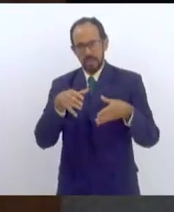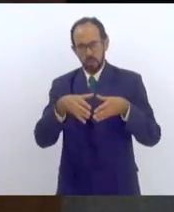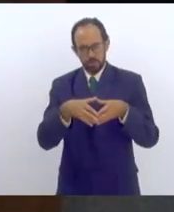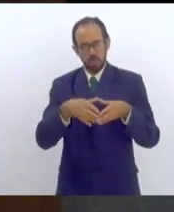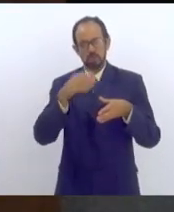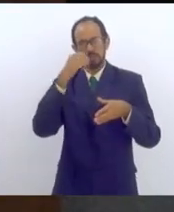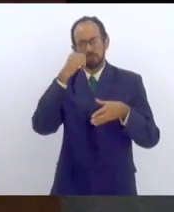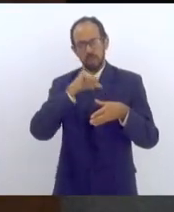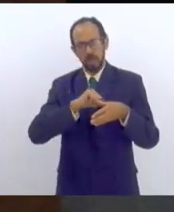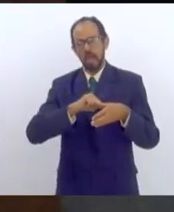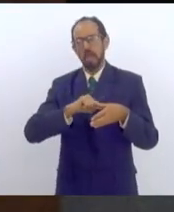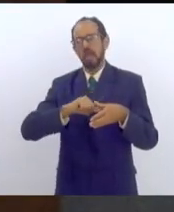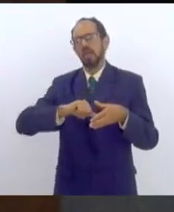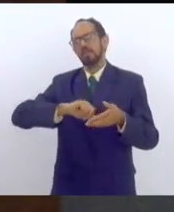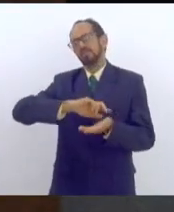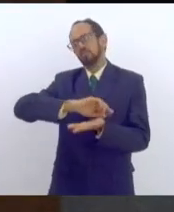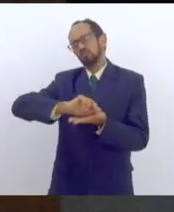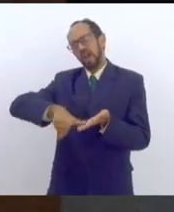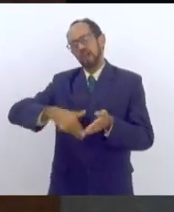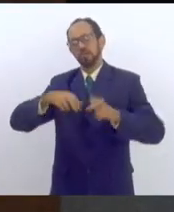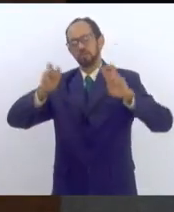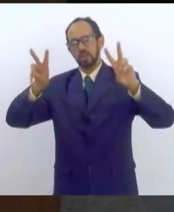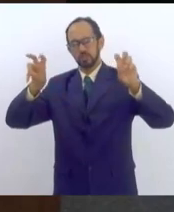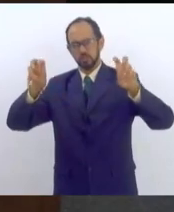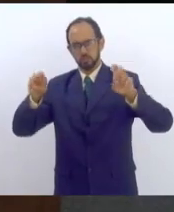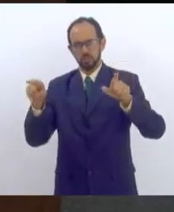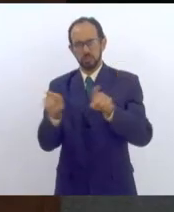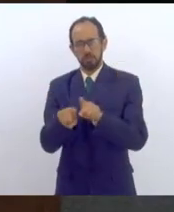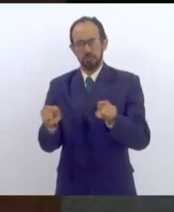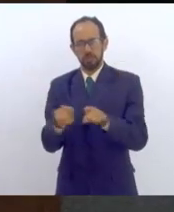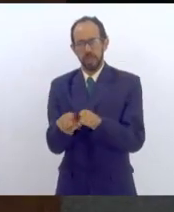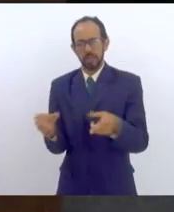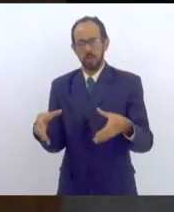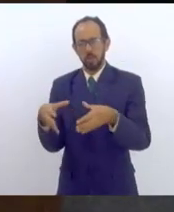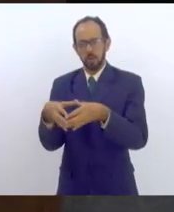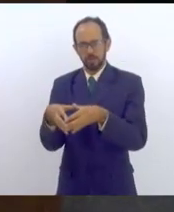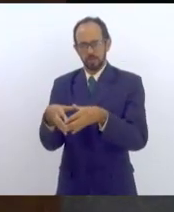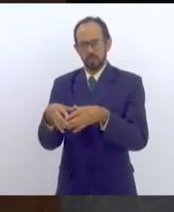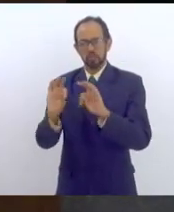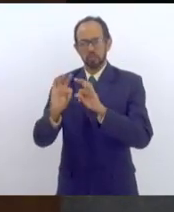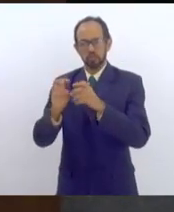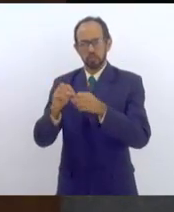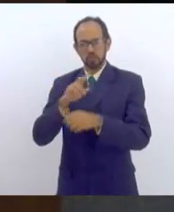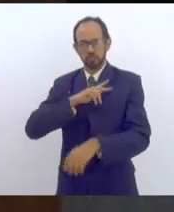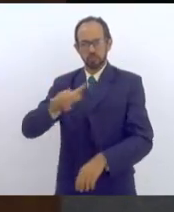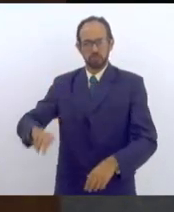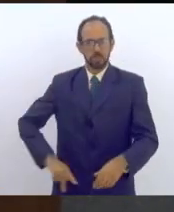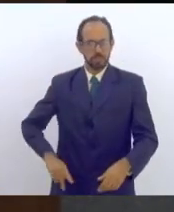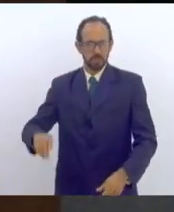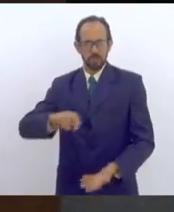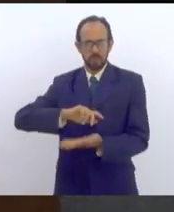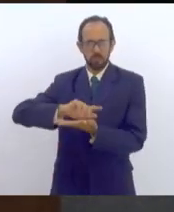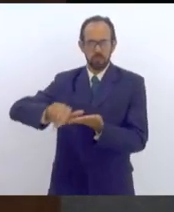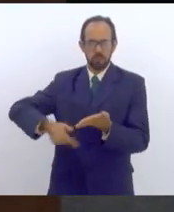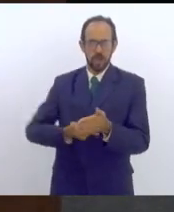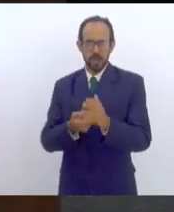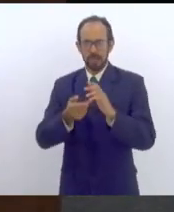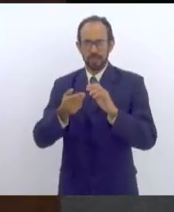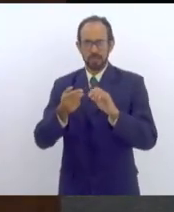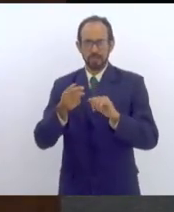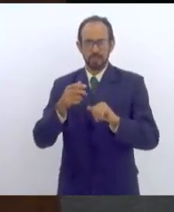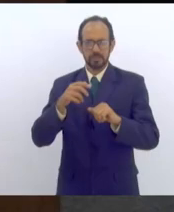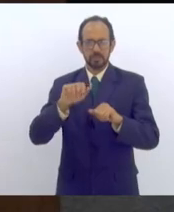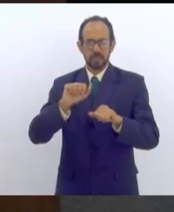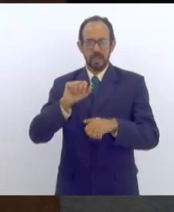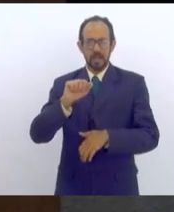mulher, de vários assuntos, e também tem um colegiado de presidentes que diversas assembleias legislativas, quase